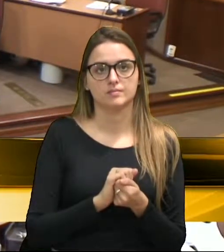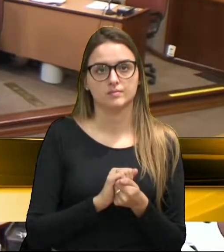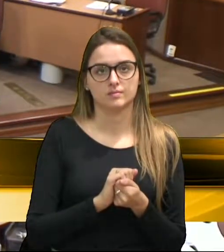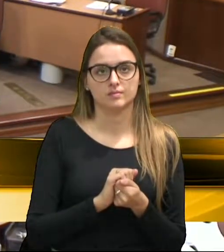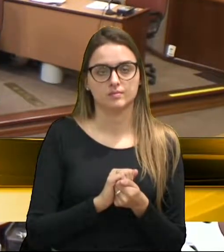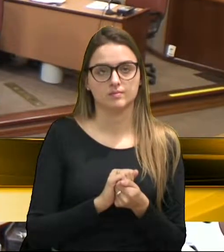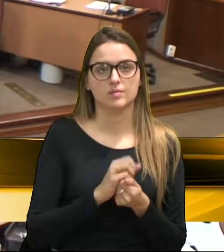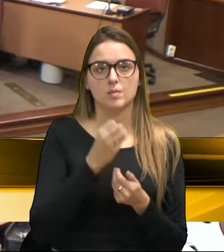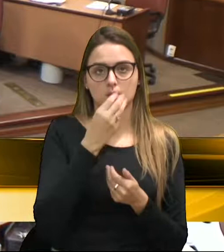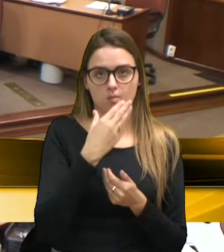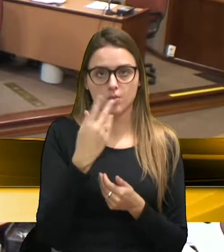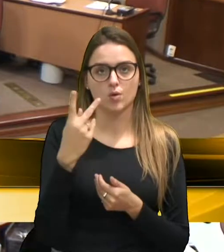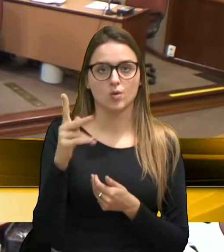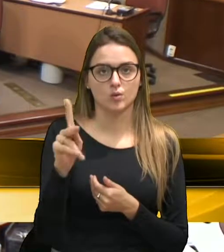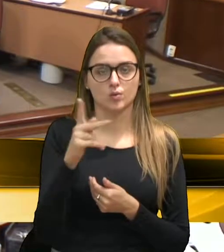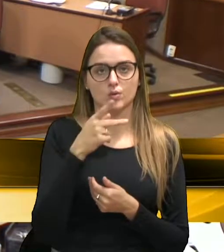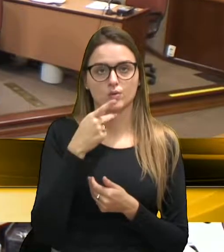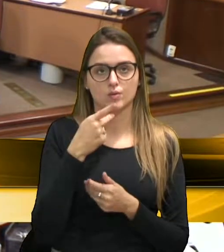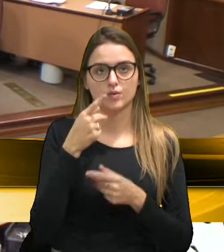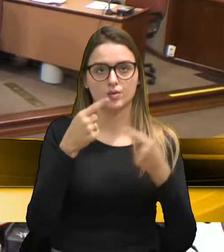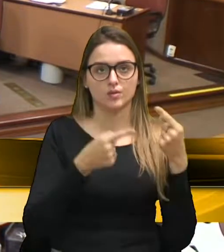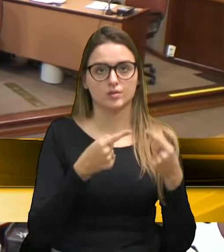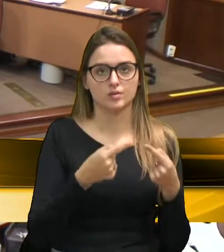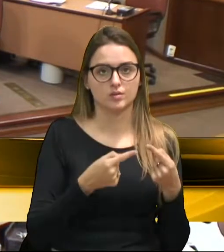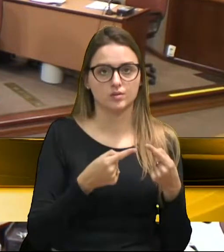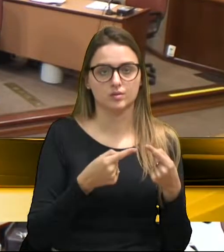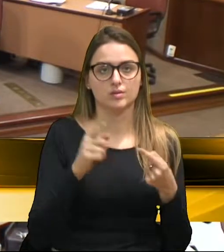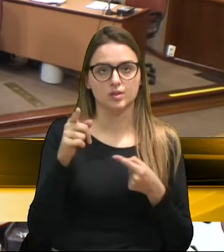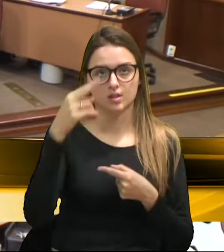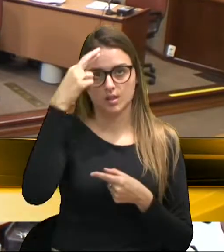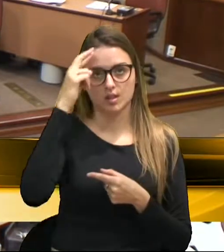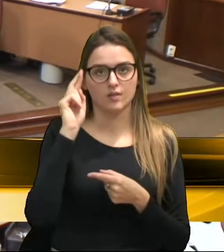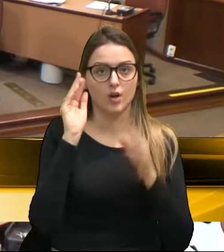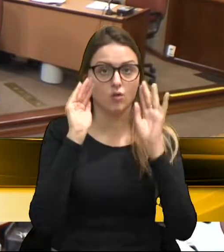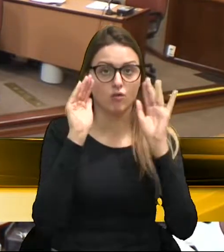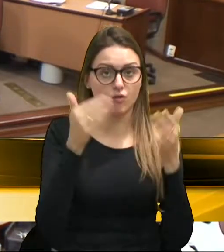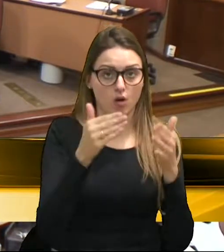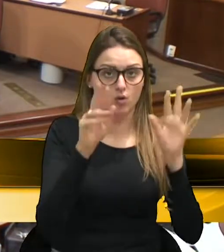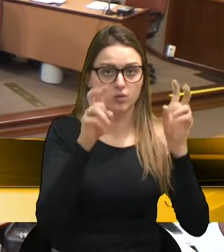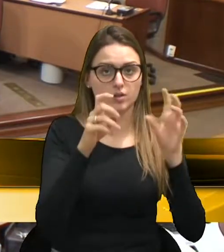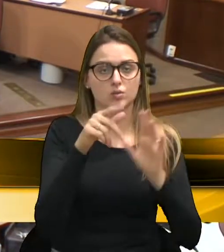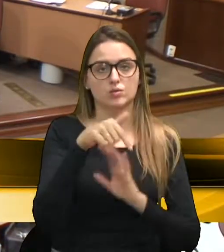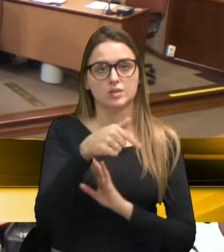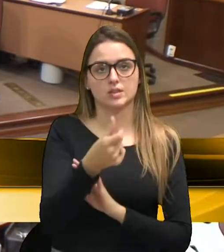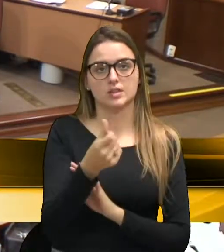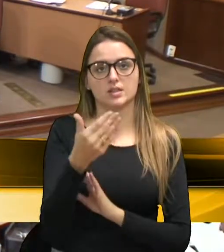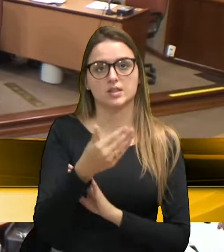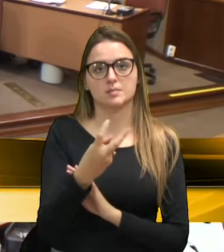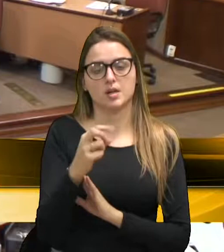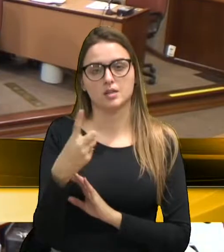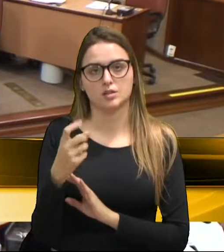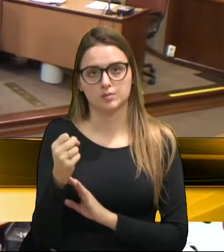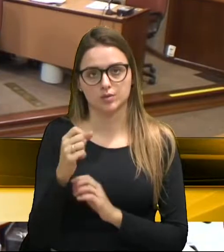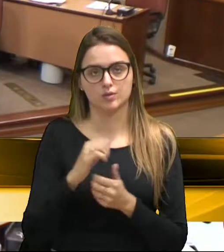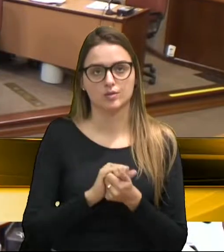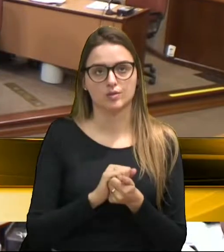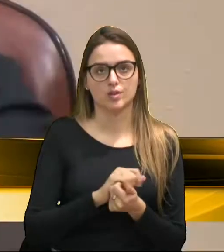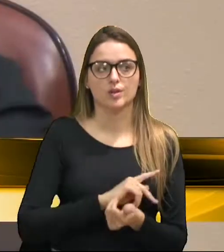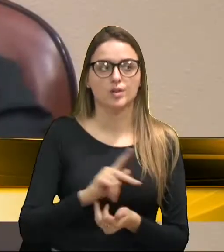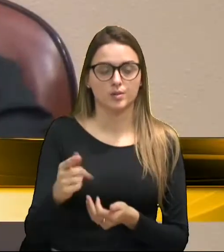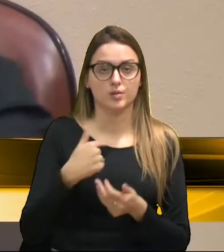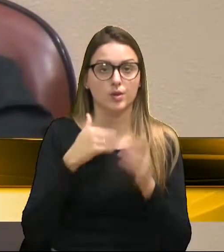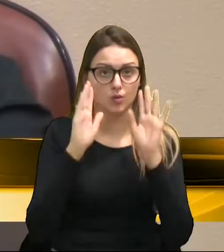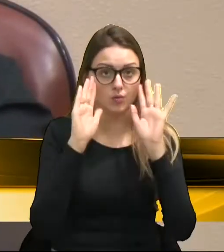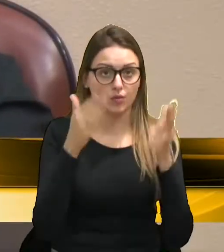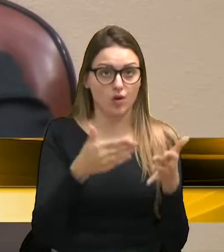Vereador Rafael Bueno, se atém a matéria que está dizendo. Vereador Rafael Bueno, se atém a matéria, requerimento 76/2018. Vereador, presidente. Então, eu estou...